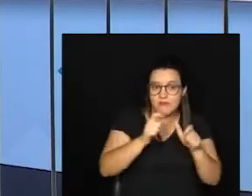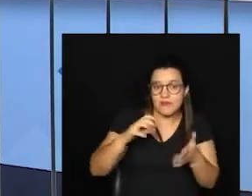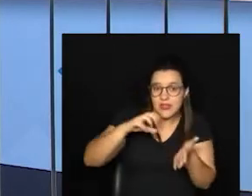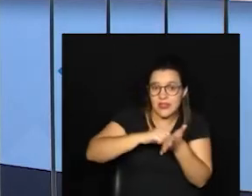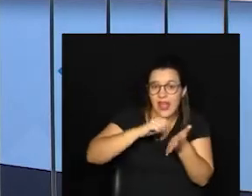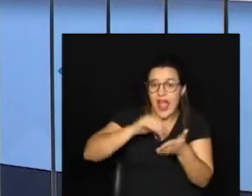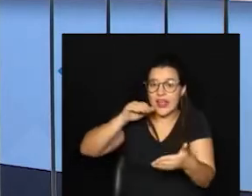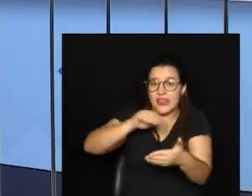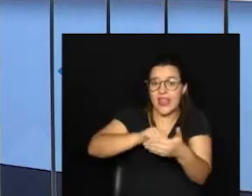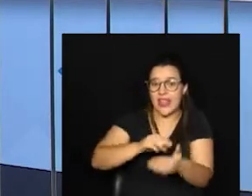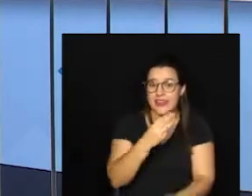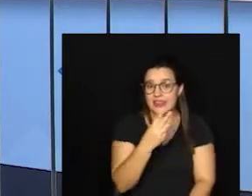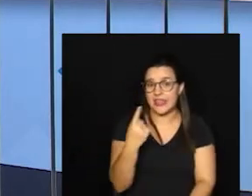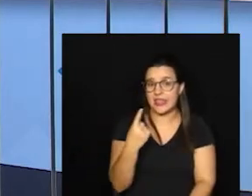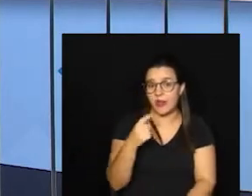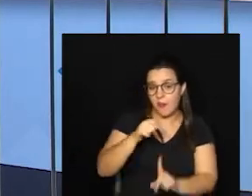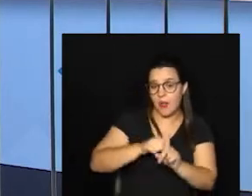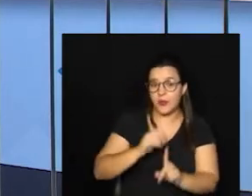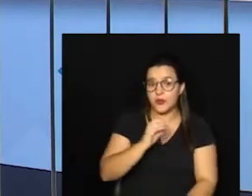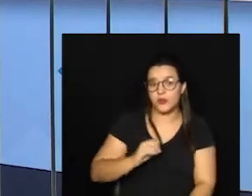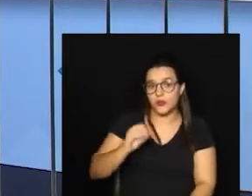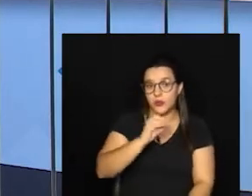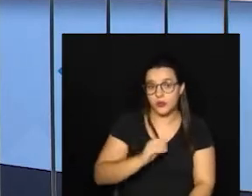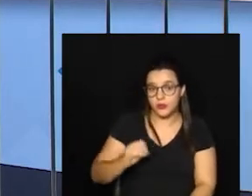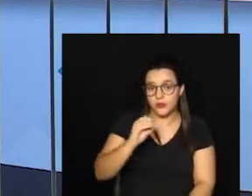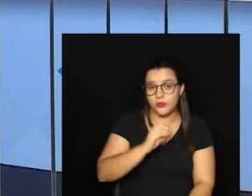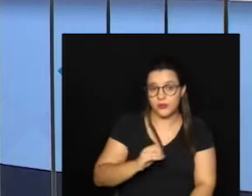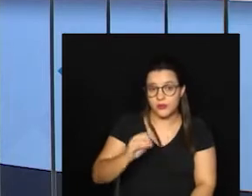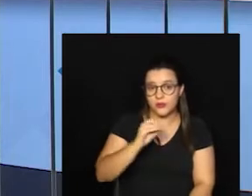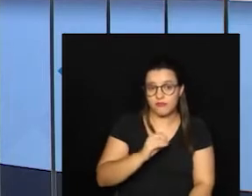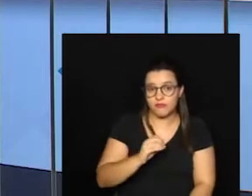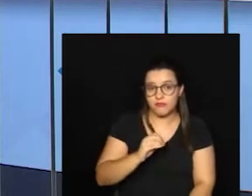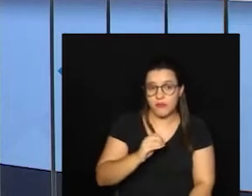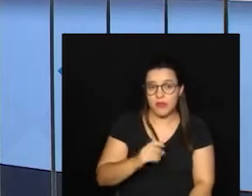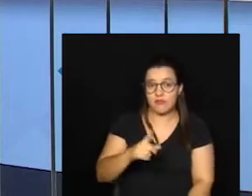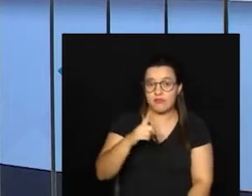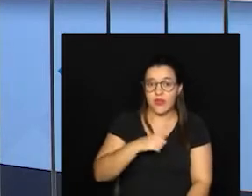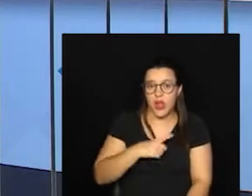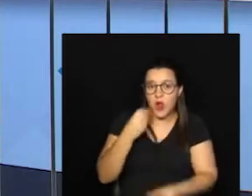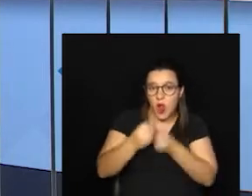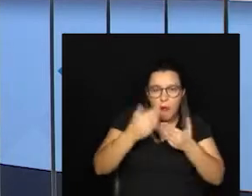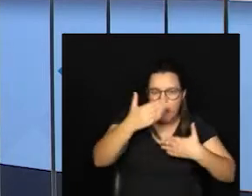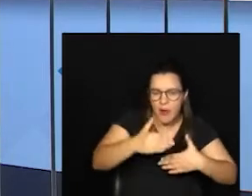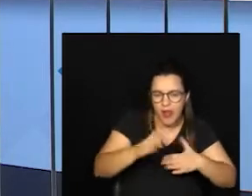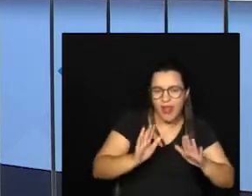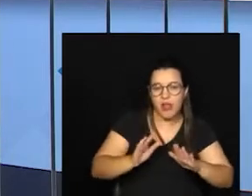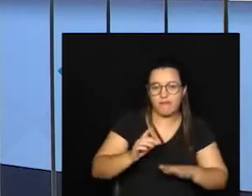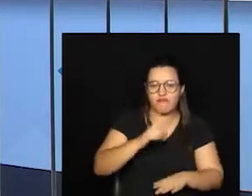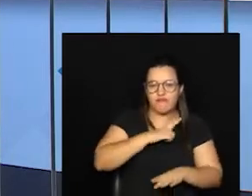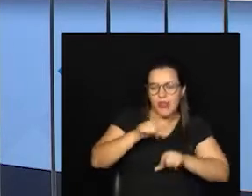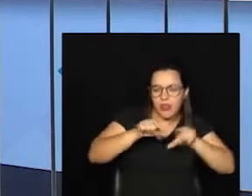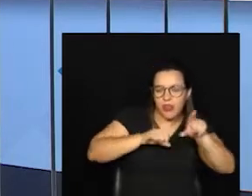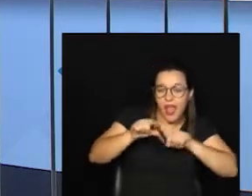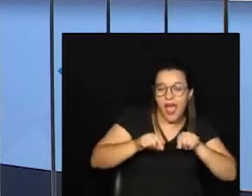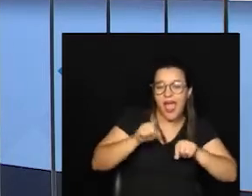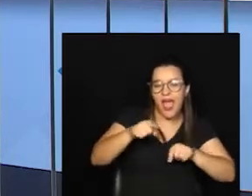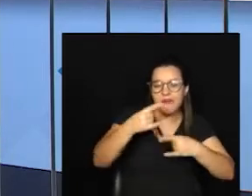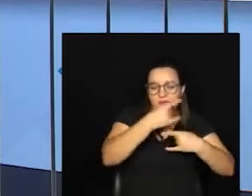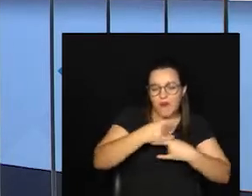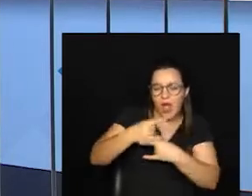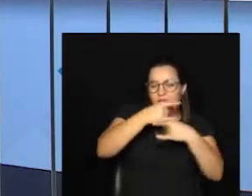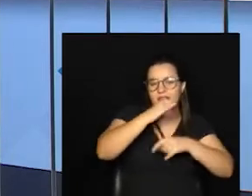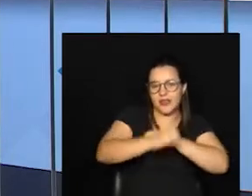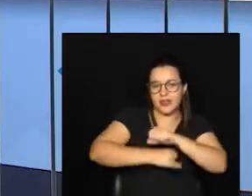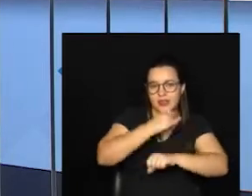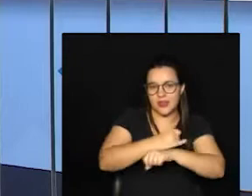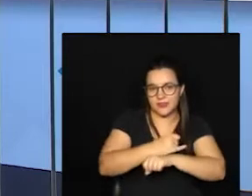dia 31 de outubro. O processo seletivo será feito todo de forma online, olha só. Este ano